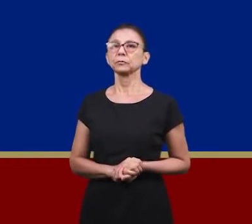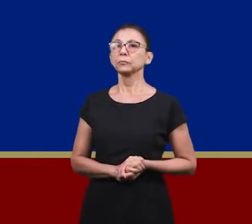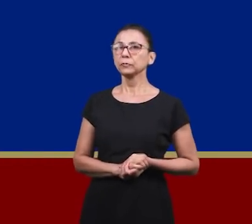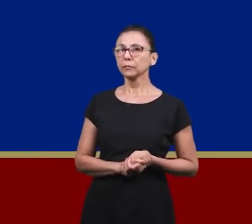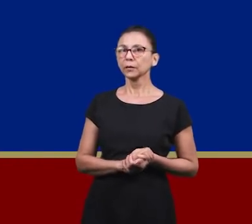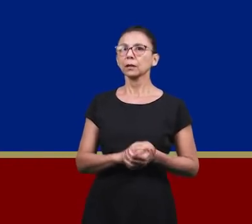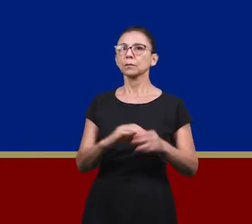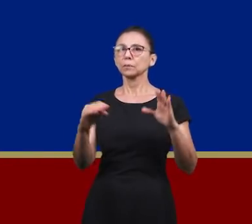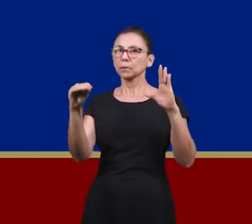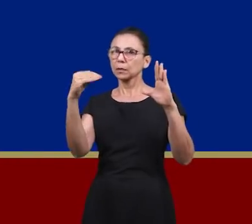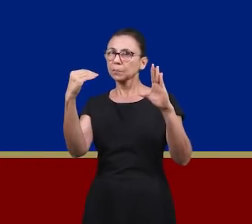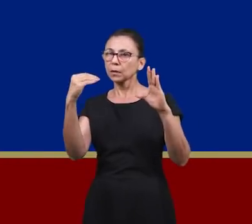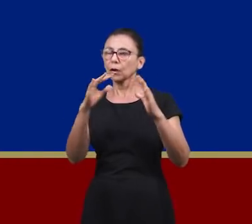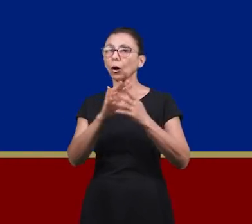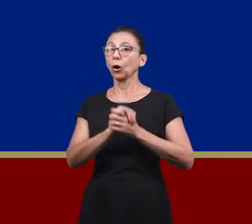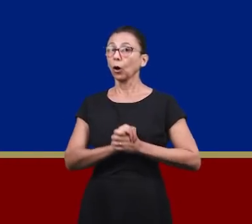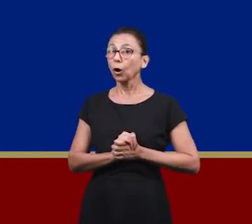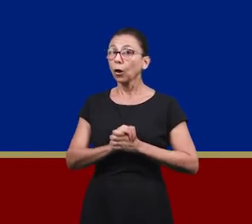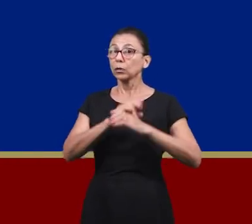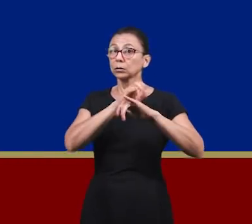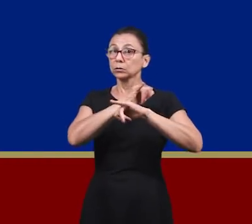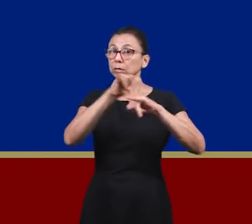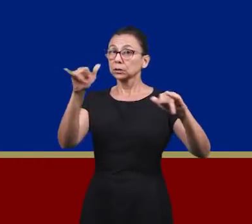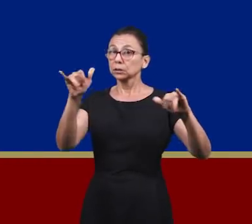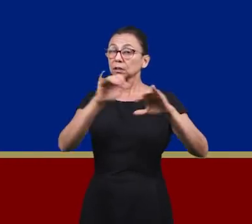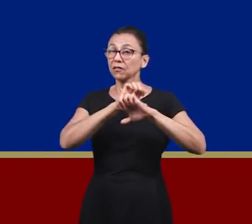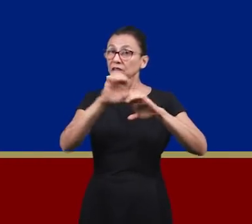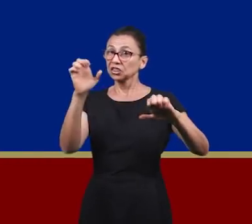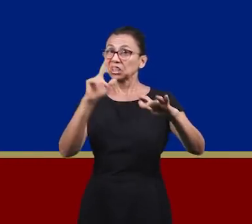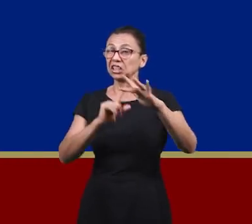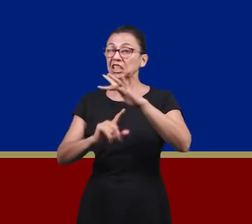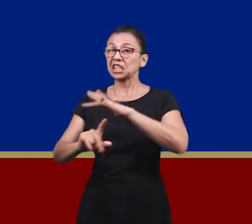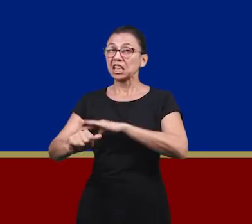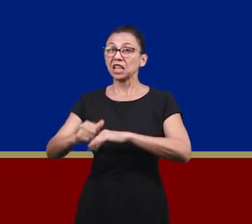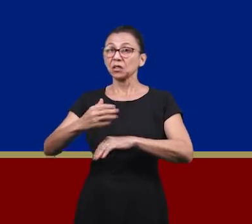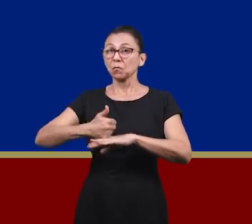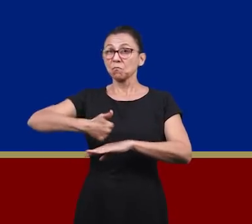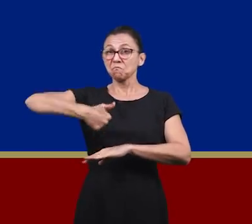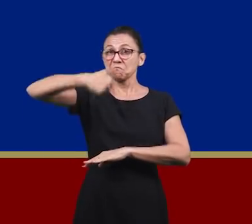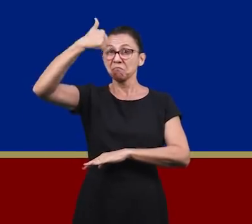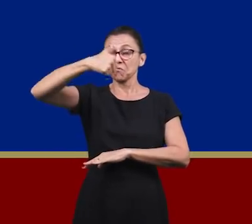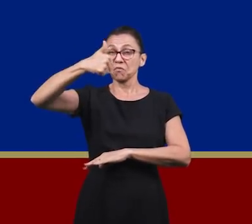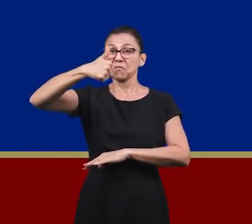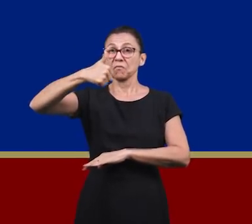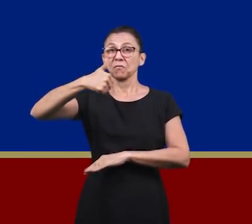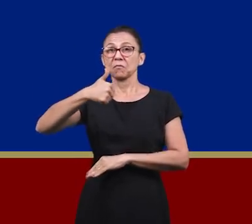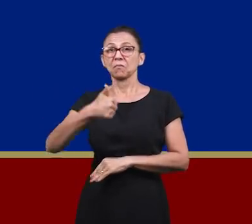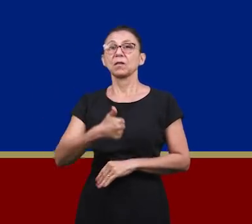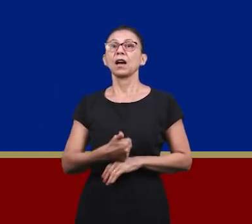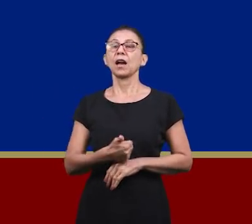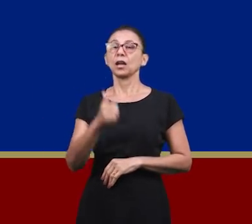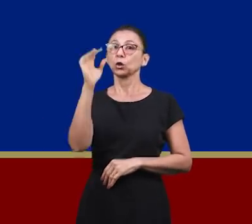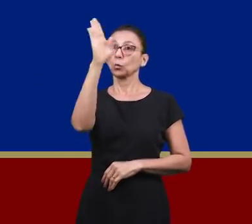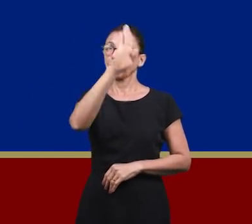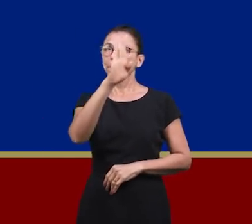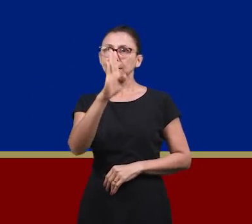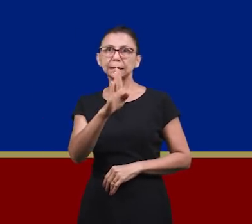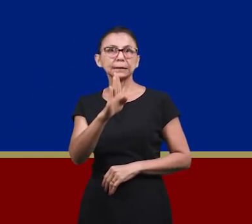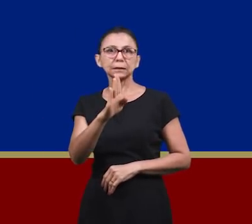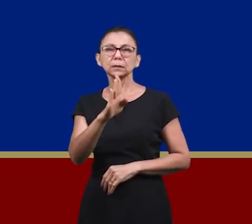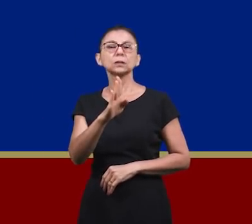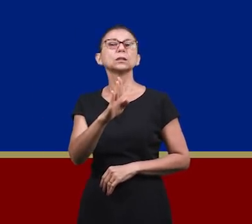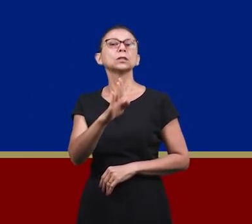programa Anunciando o Evangelho Eterno é o melhor programa da TV brasileira. Tenho recebido